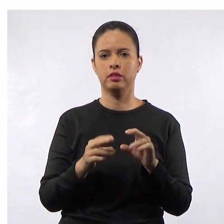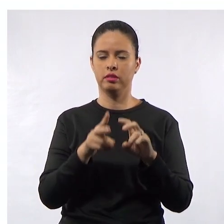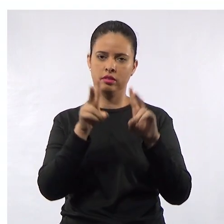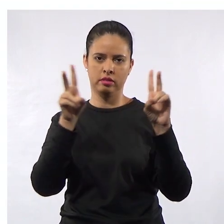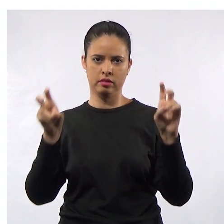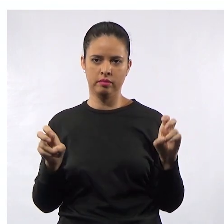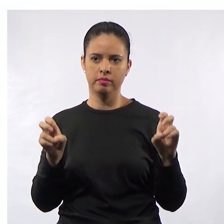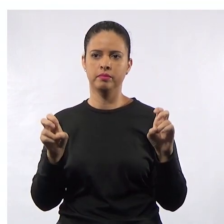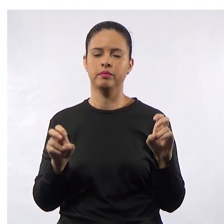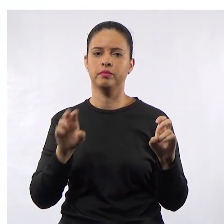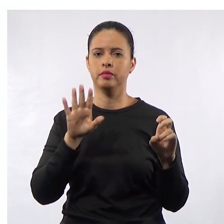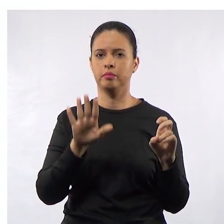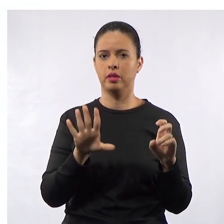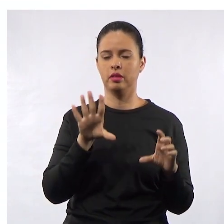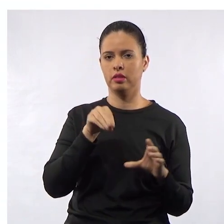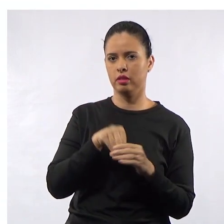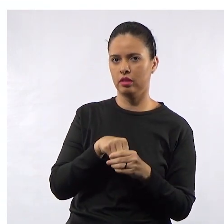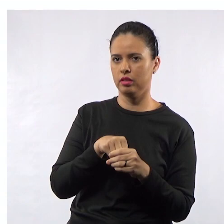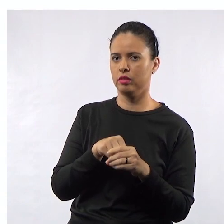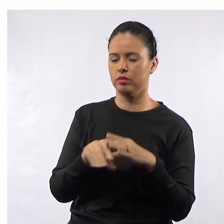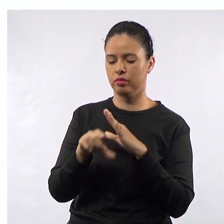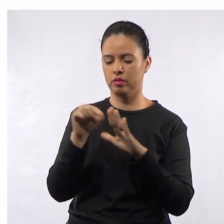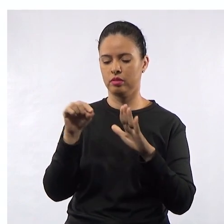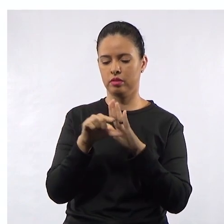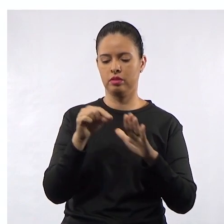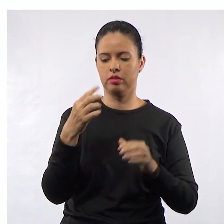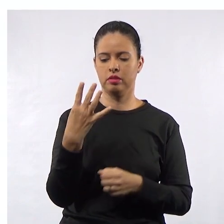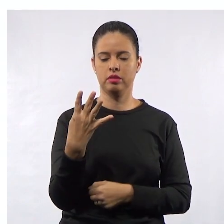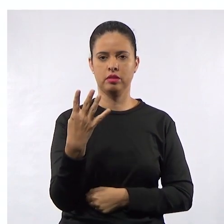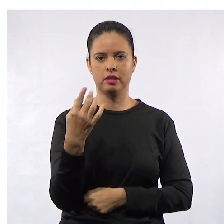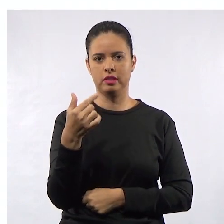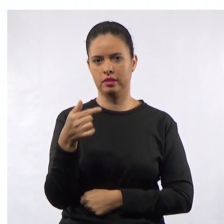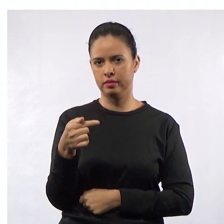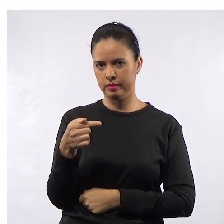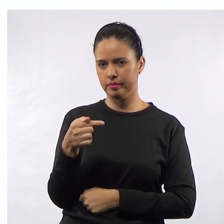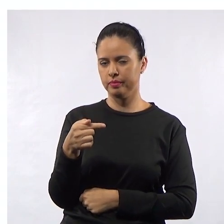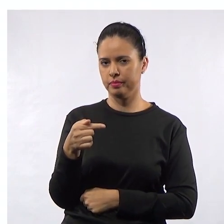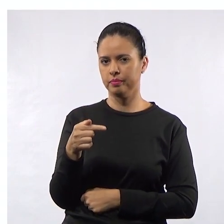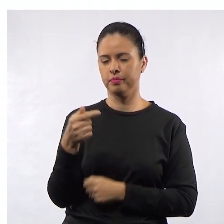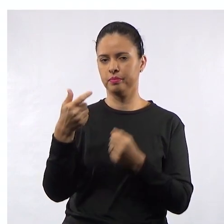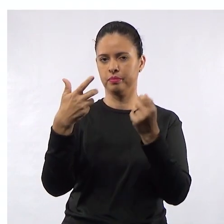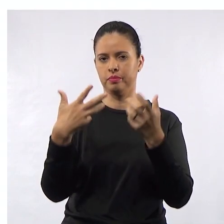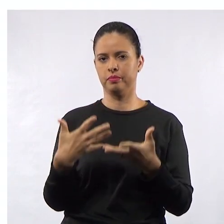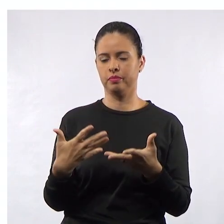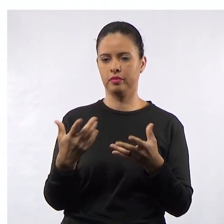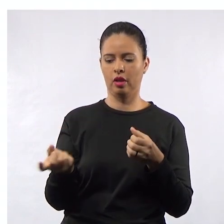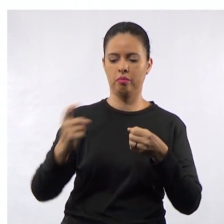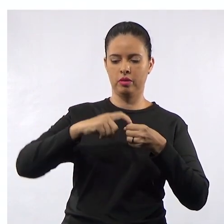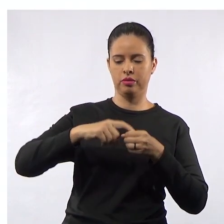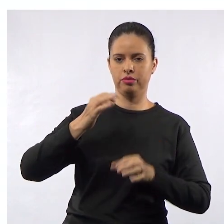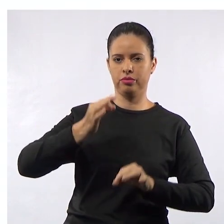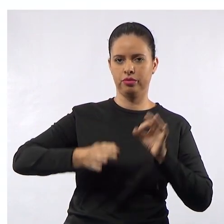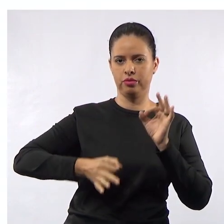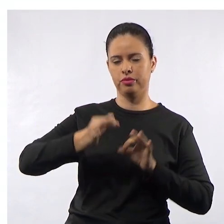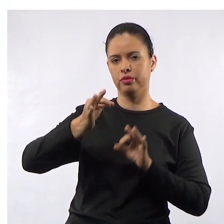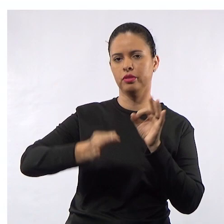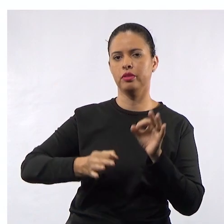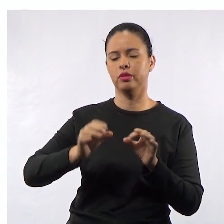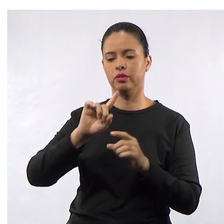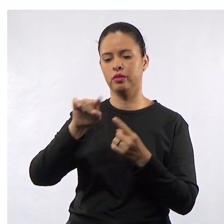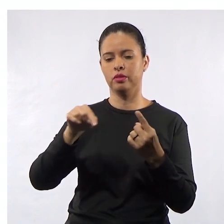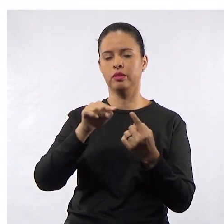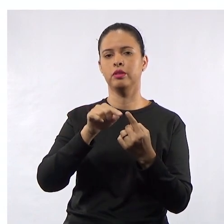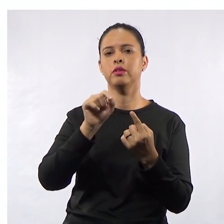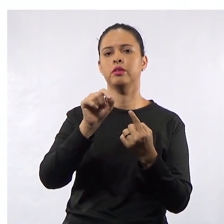voltado para nossa temática mas é dentro desse artigo 47 que que diz que a recuperação judicial